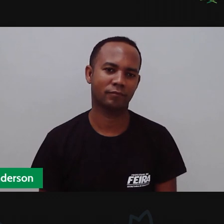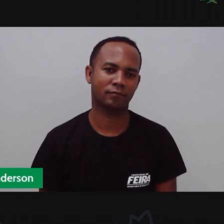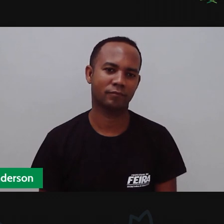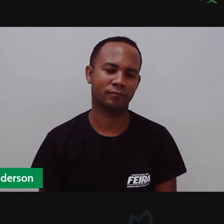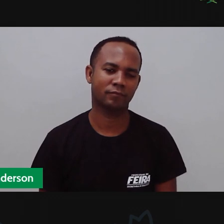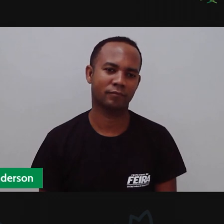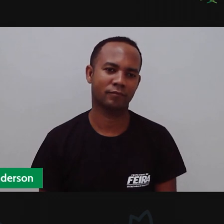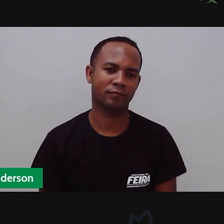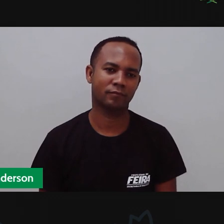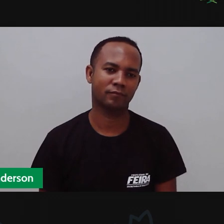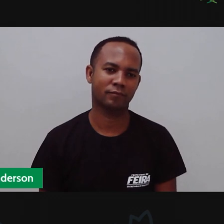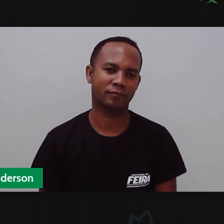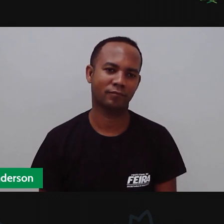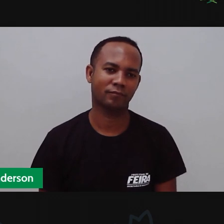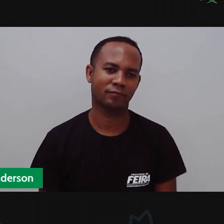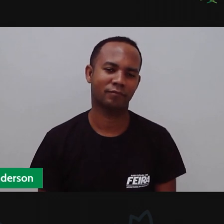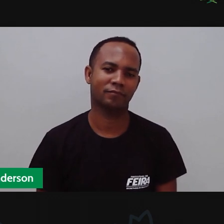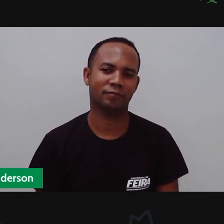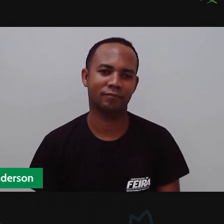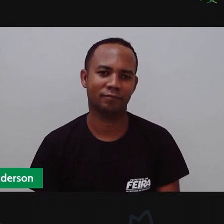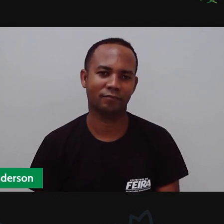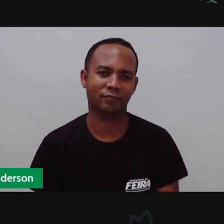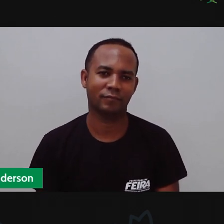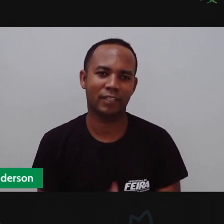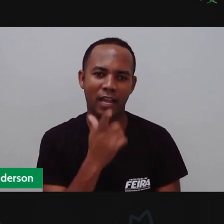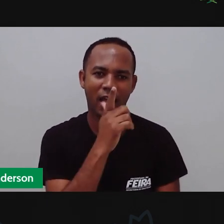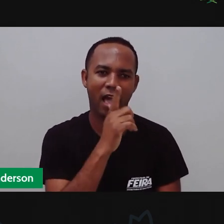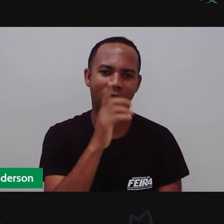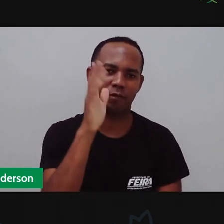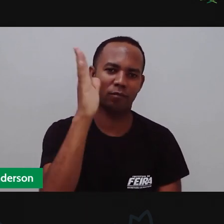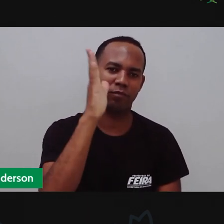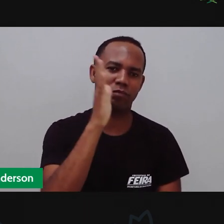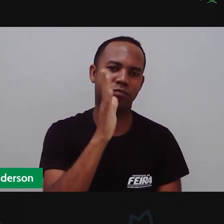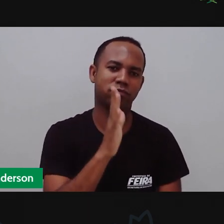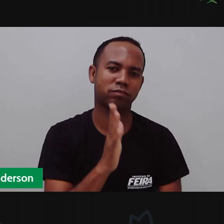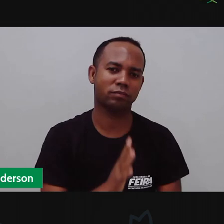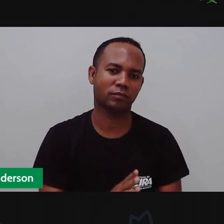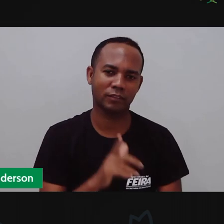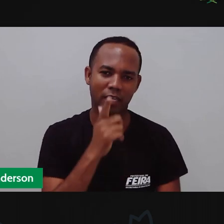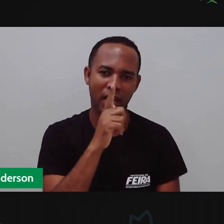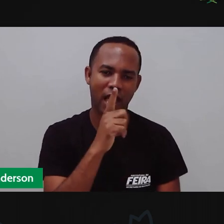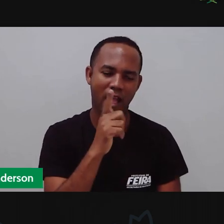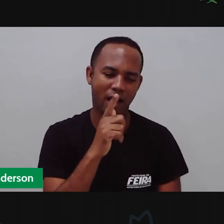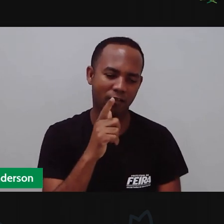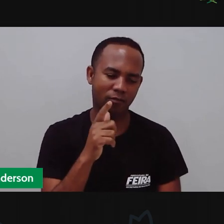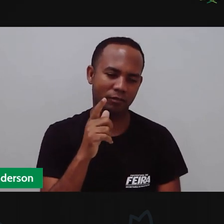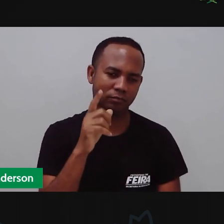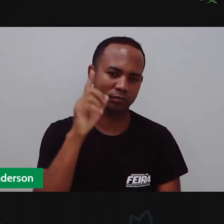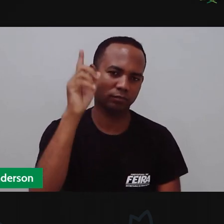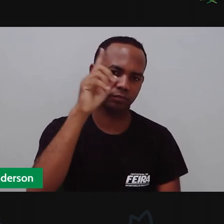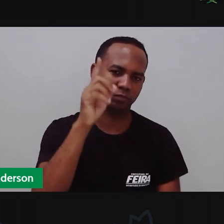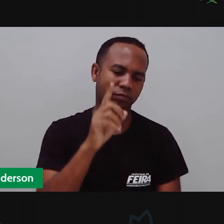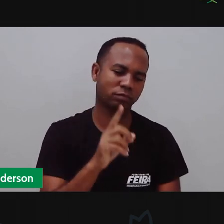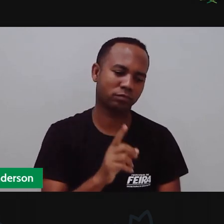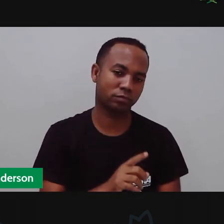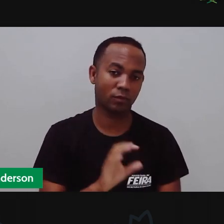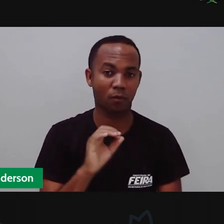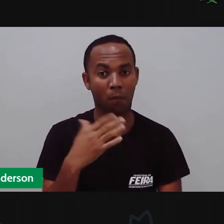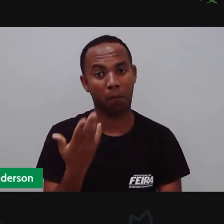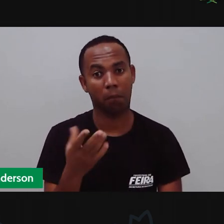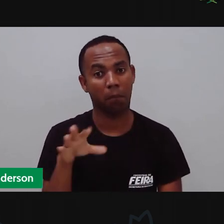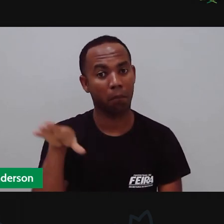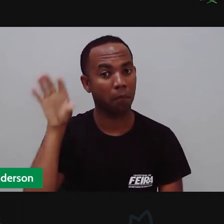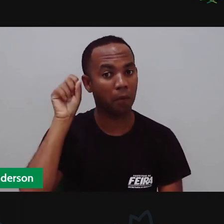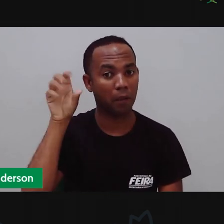É um som de cachoeira? Água caindo? E isso é o quê? É um som de um rádio?